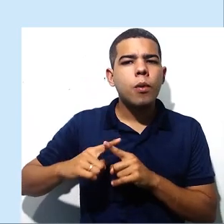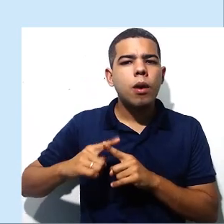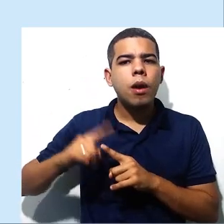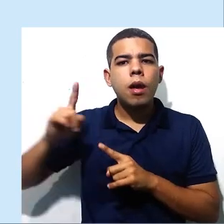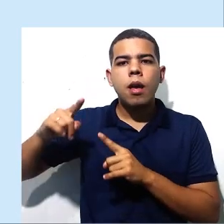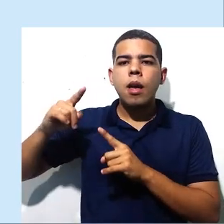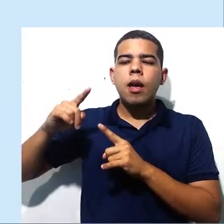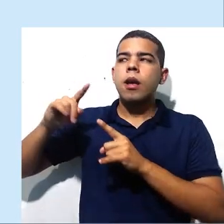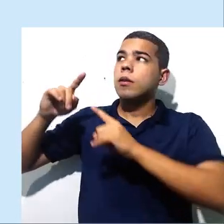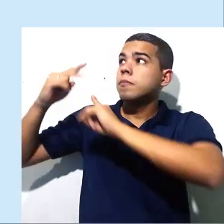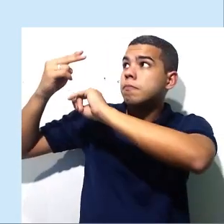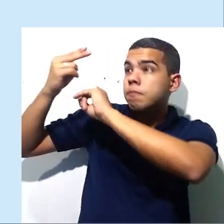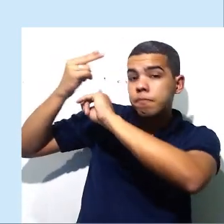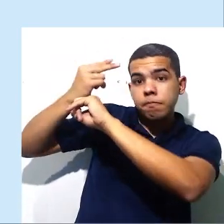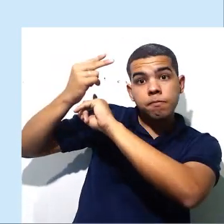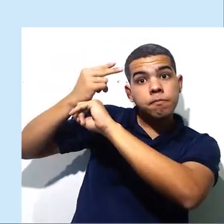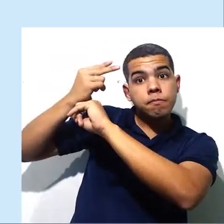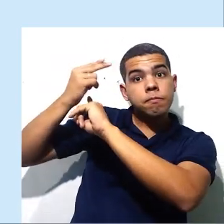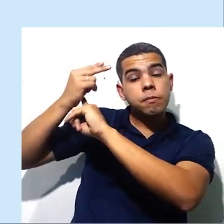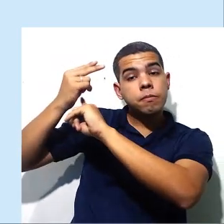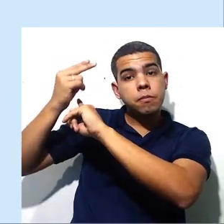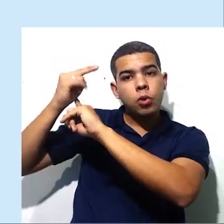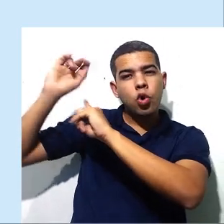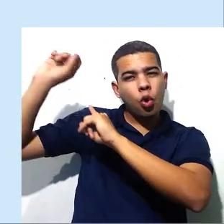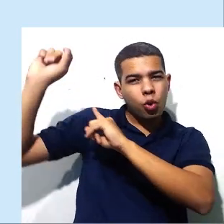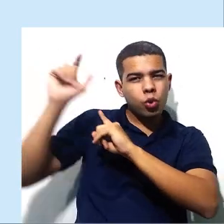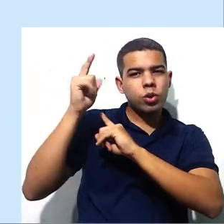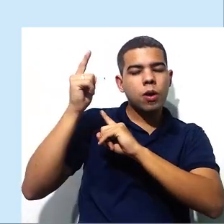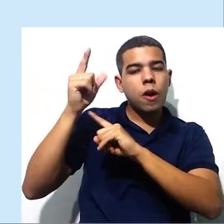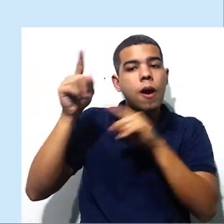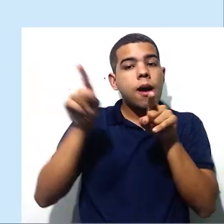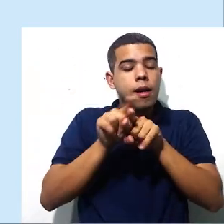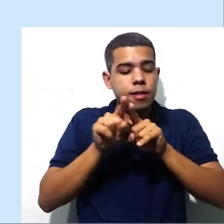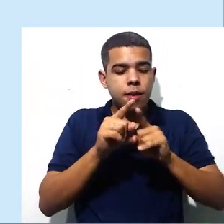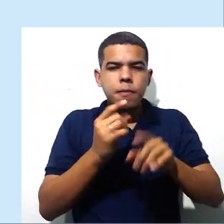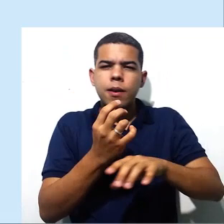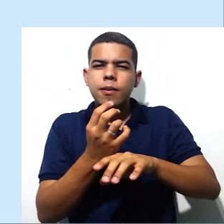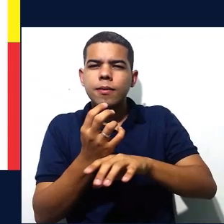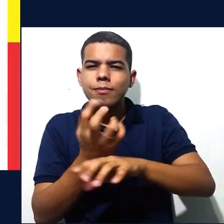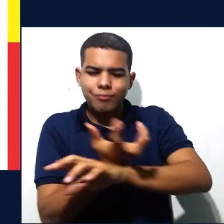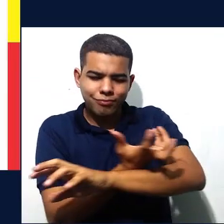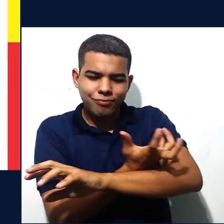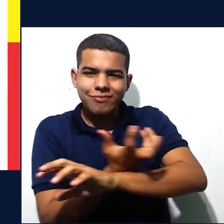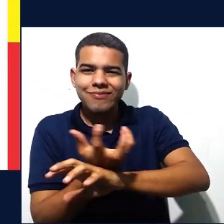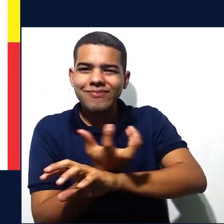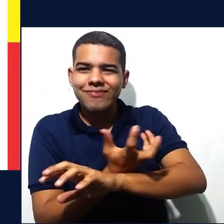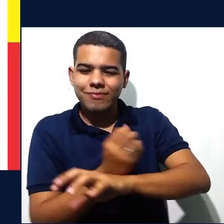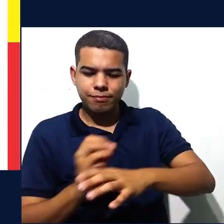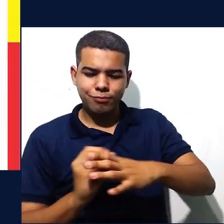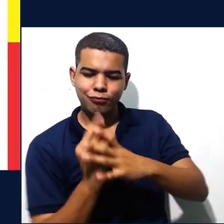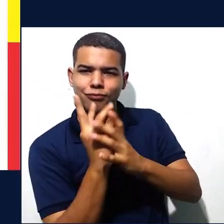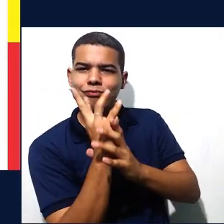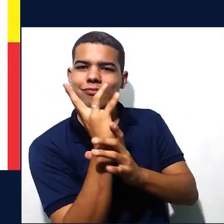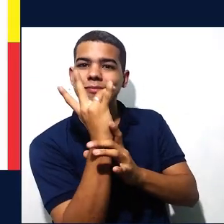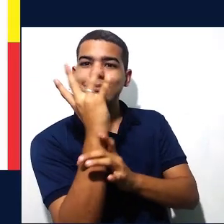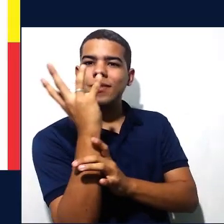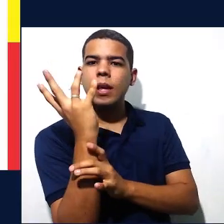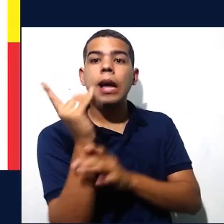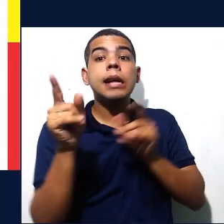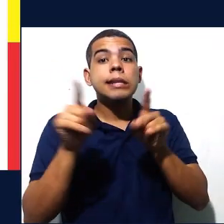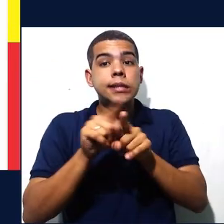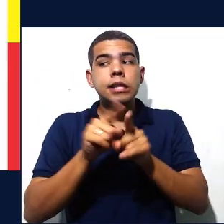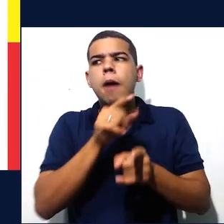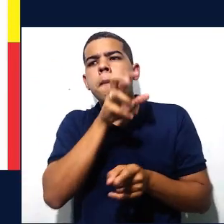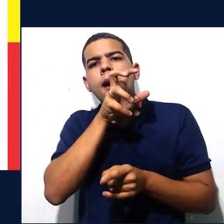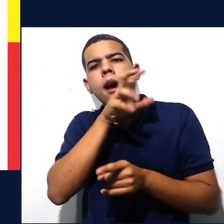ultravioletas e vai proteger também tanto os vegetais quanto os animais. Observe aí na telinha a questão da